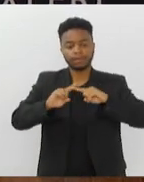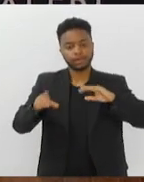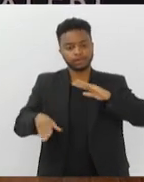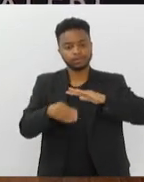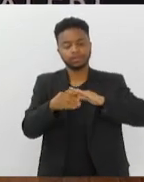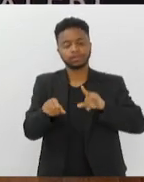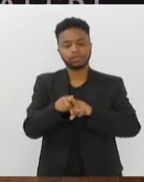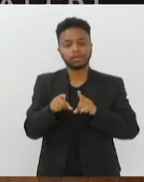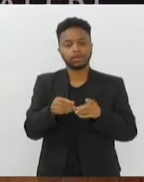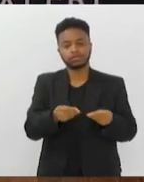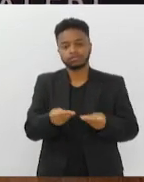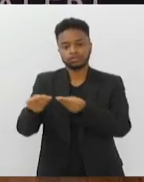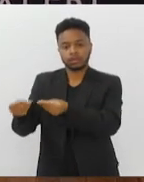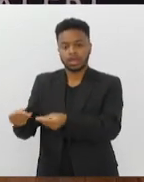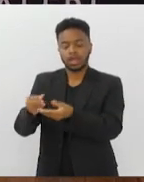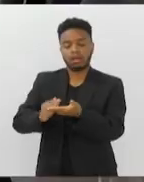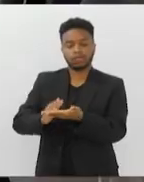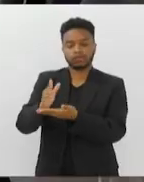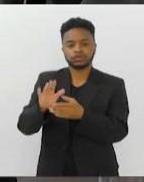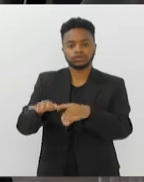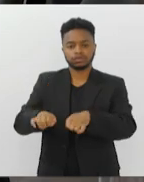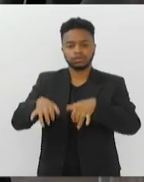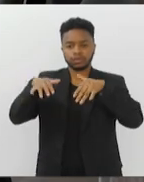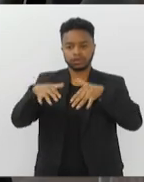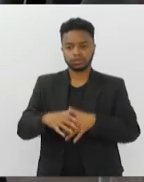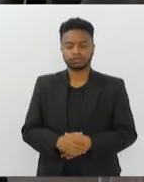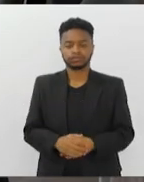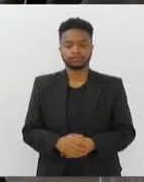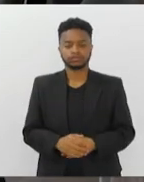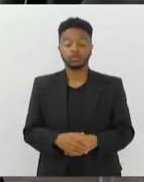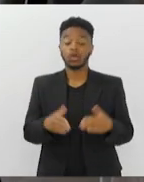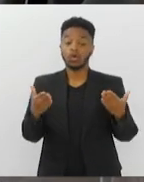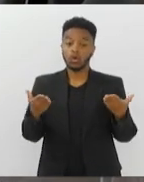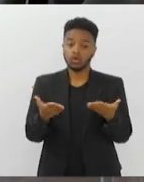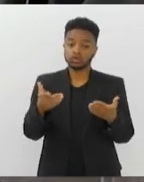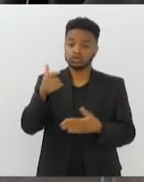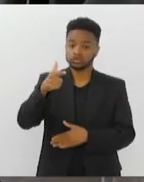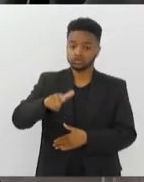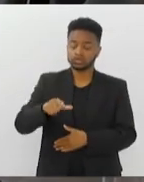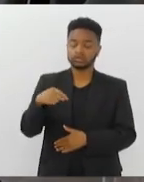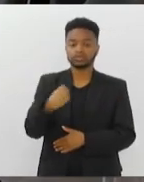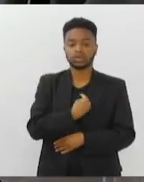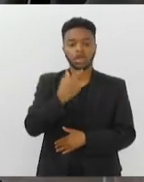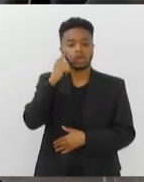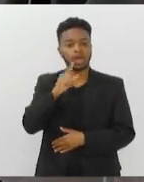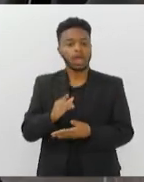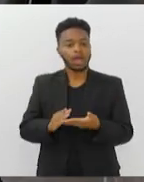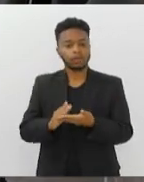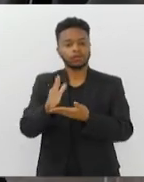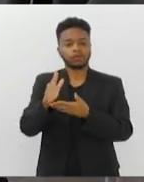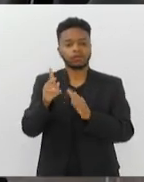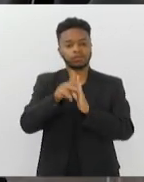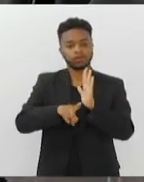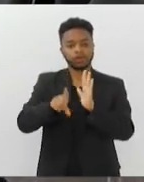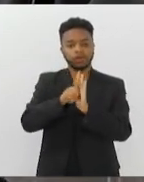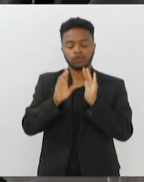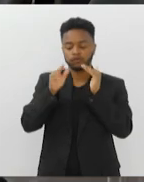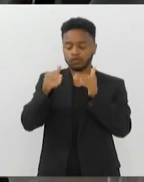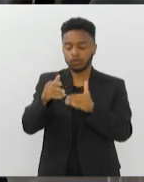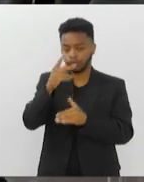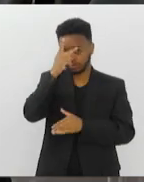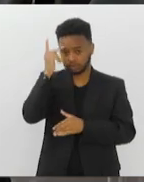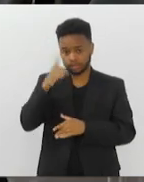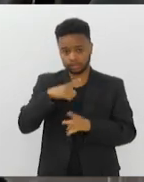e segue para aprovação em plenário. Hoje, mais uma vez aprovando um projeto voltado para as pessoas com